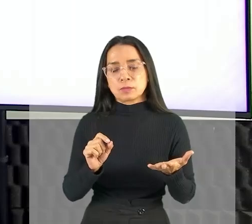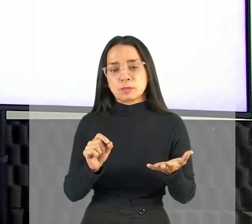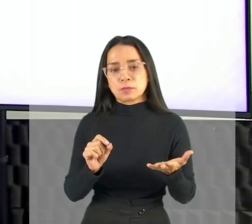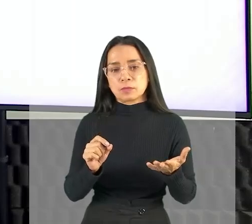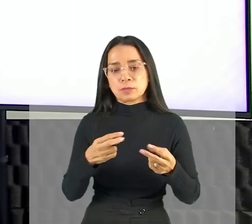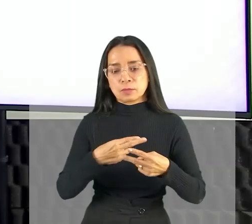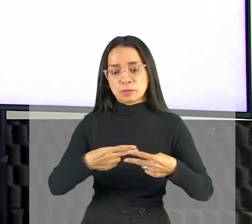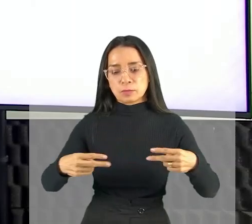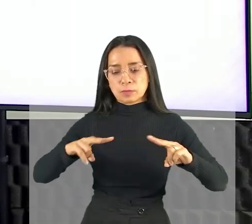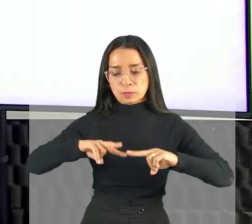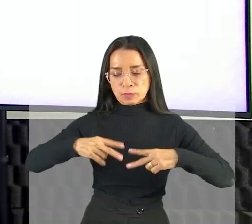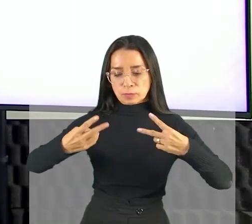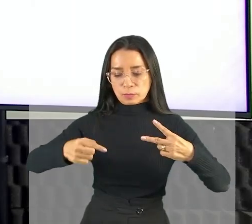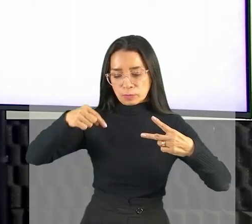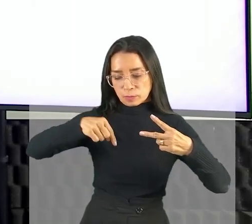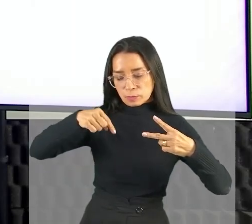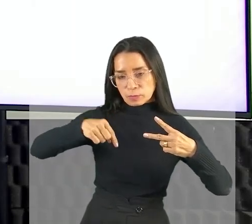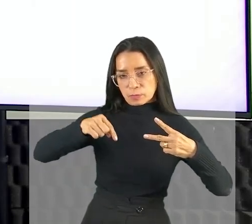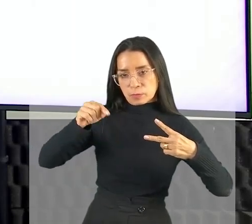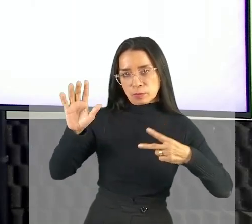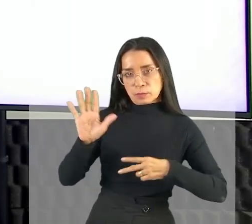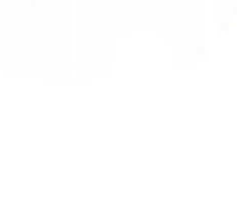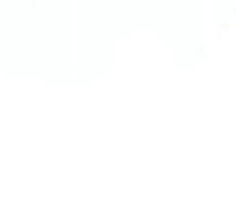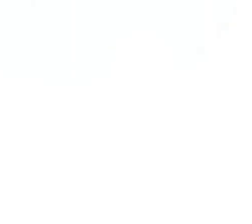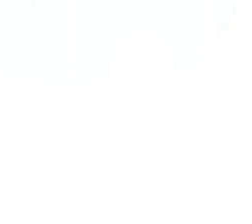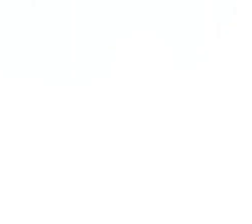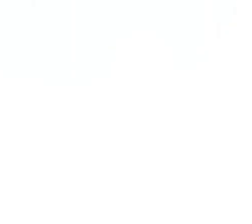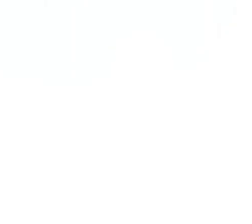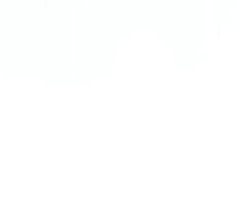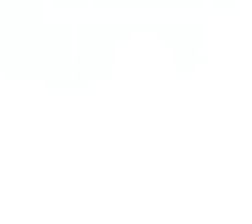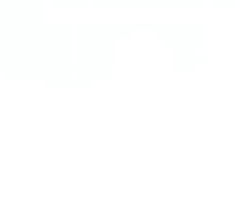link abaixo e até a próxima